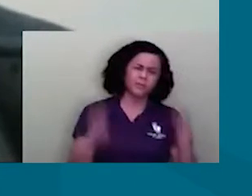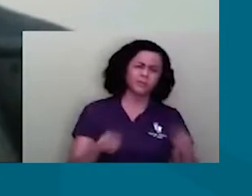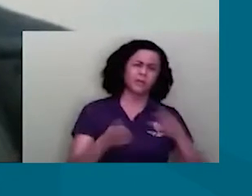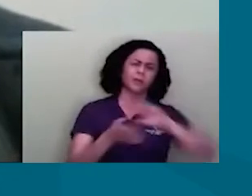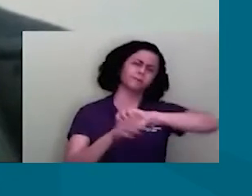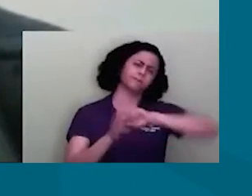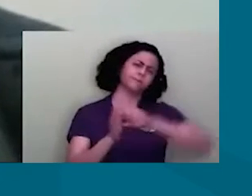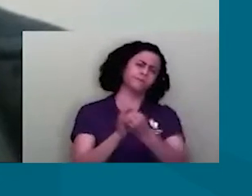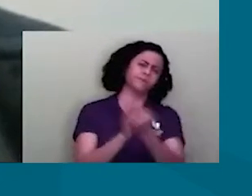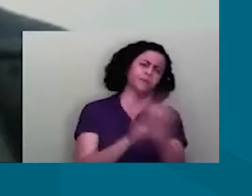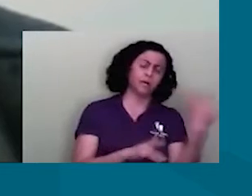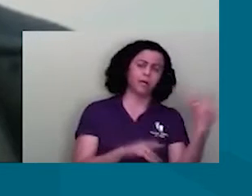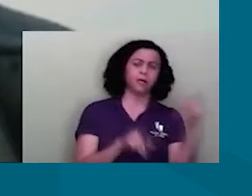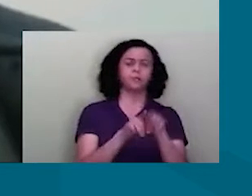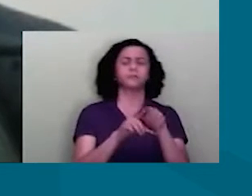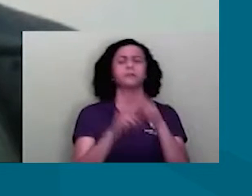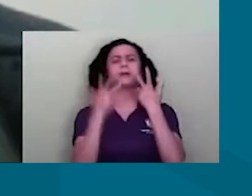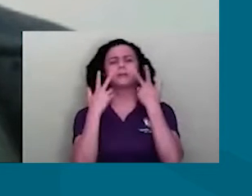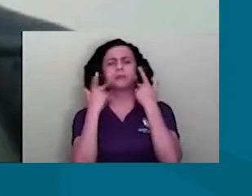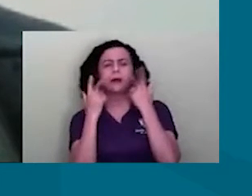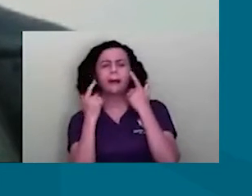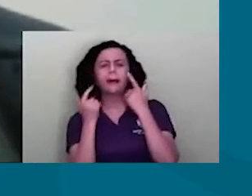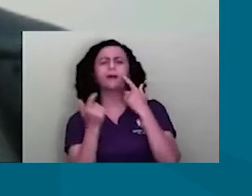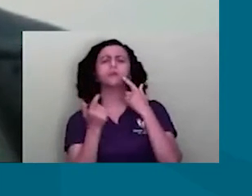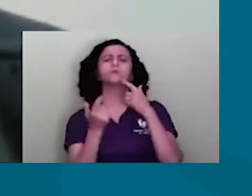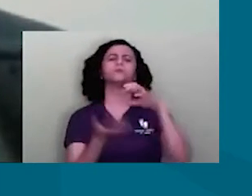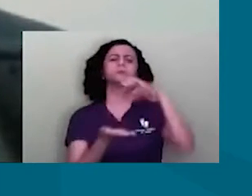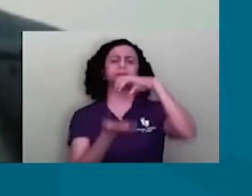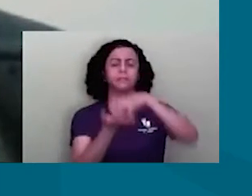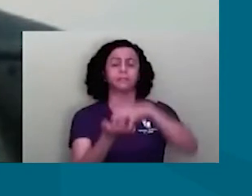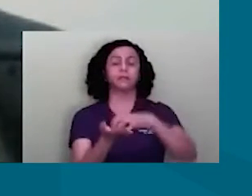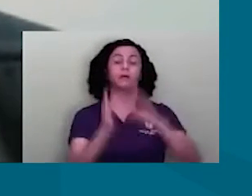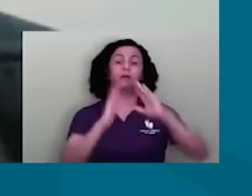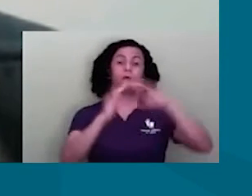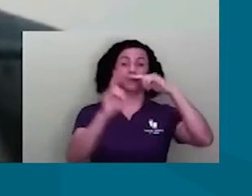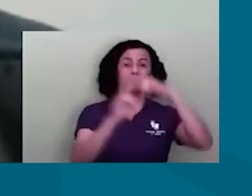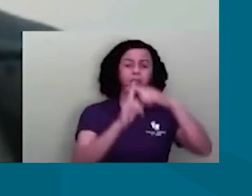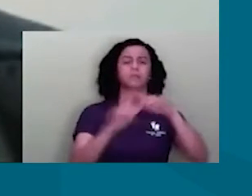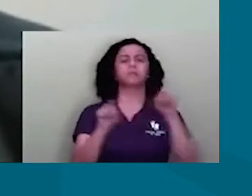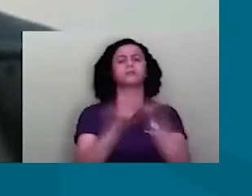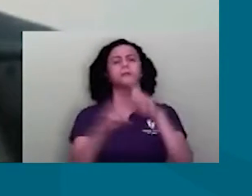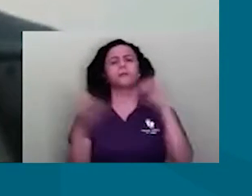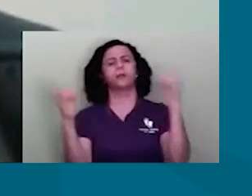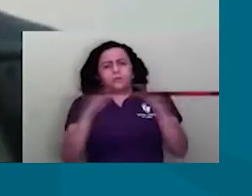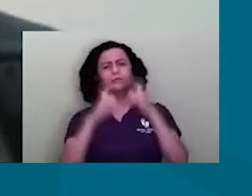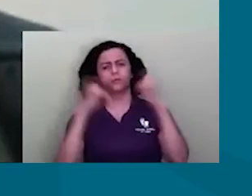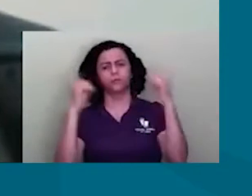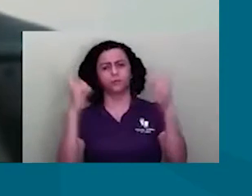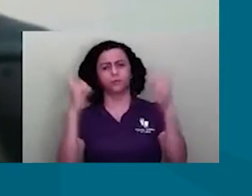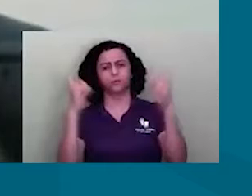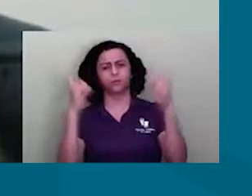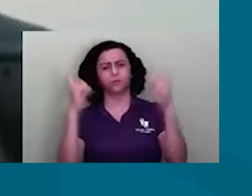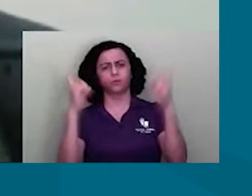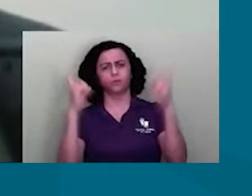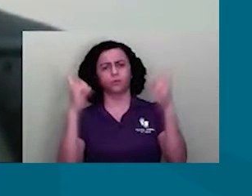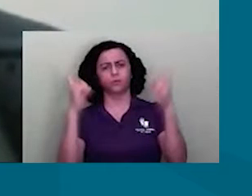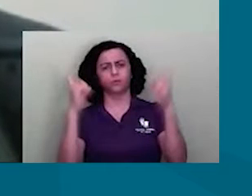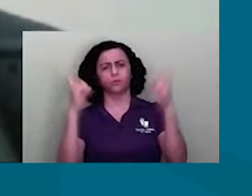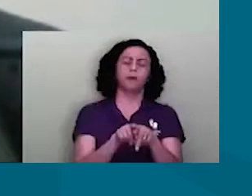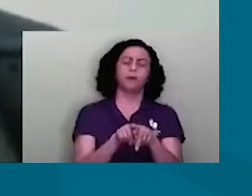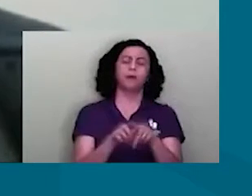Marmelo, Teatro Central, as igrejas, os shoppings, o Mercado Municipal, o Parque da Lajinha,